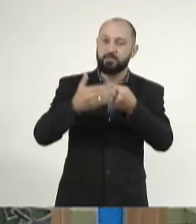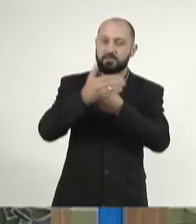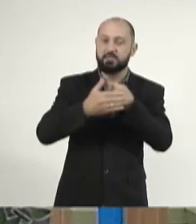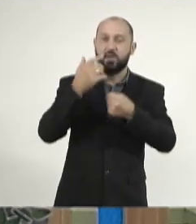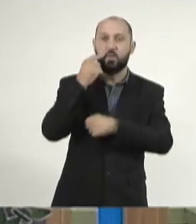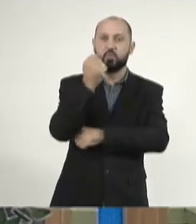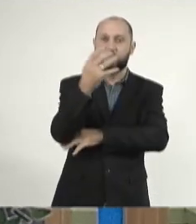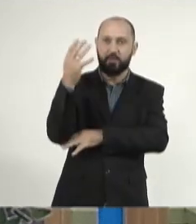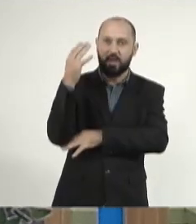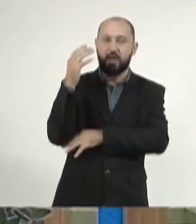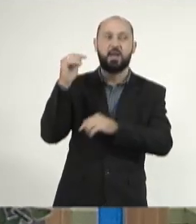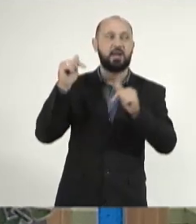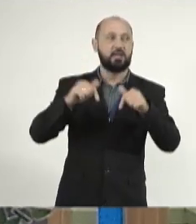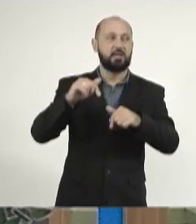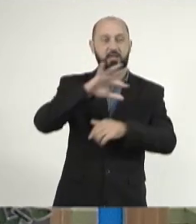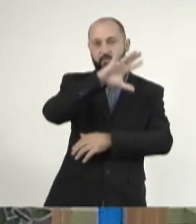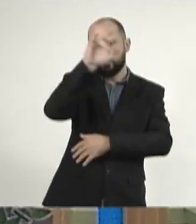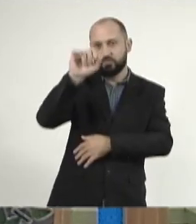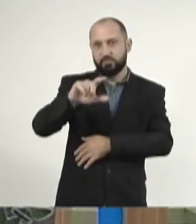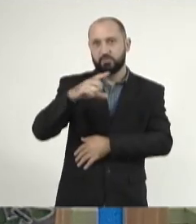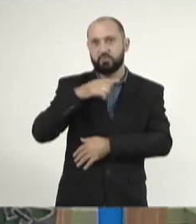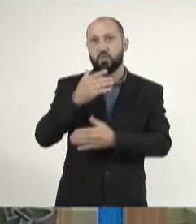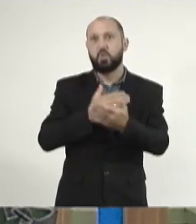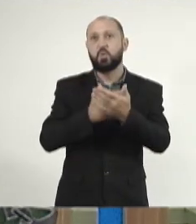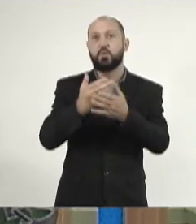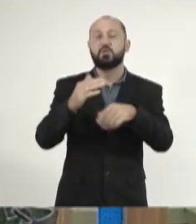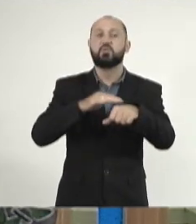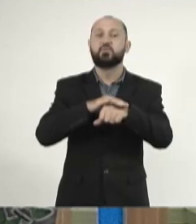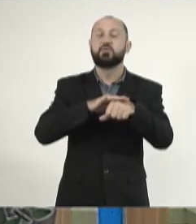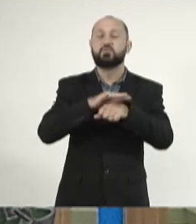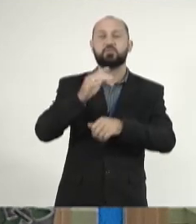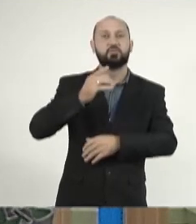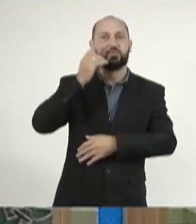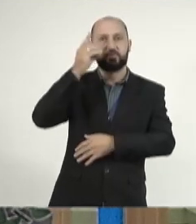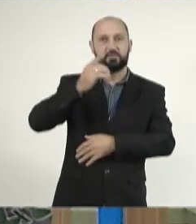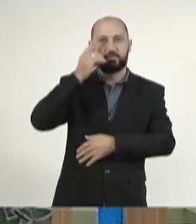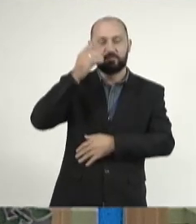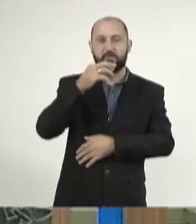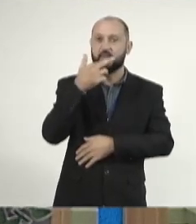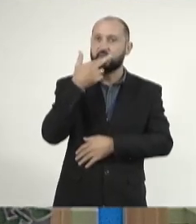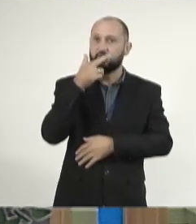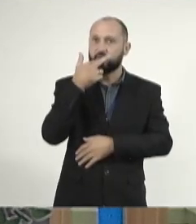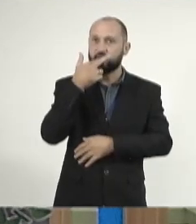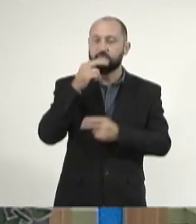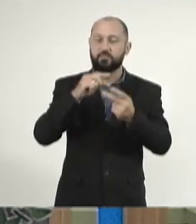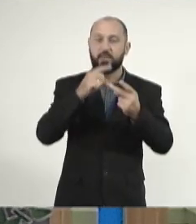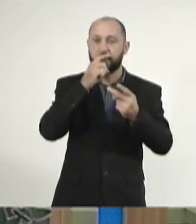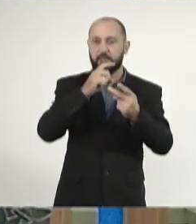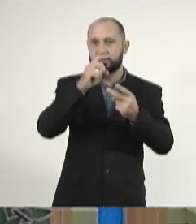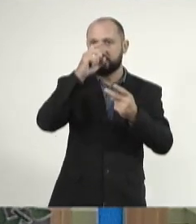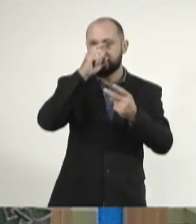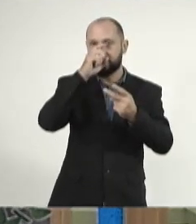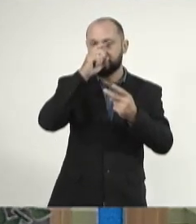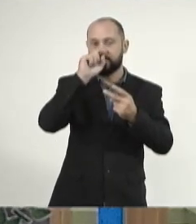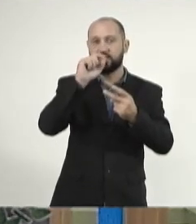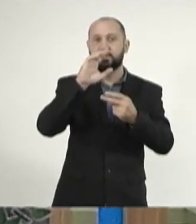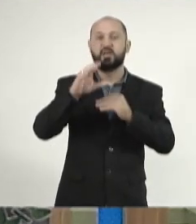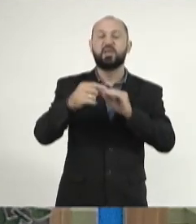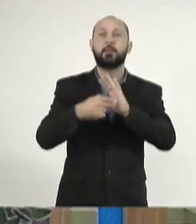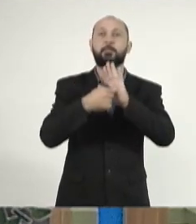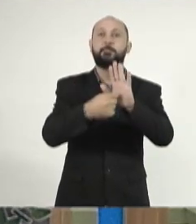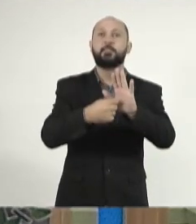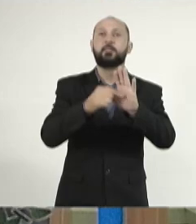ambiente, em especial aqui em Mato Grosso do Sul. A gente começa com as falas dos deputados Renato Câmara e Zeca do PT, que